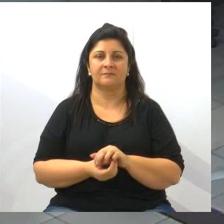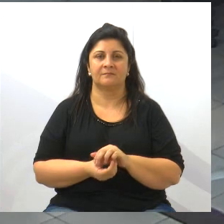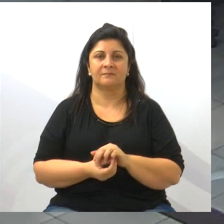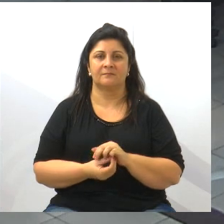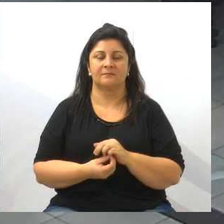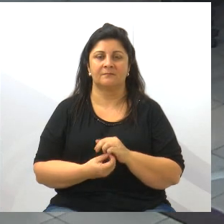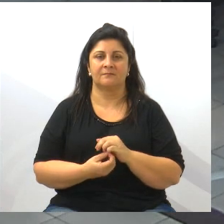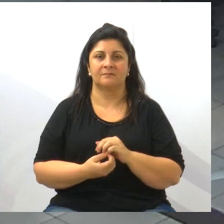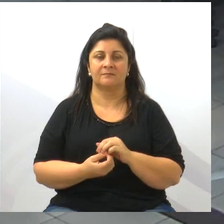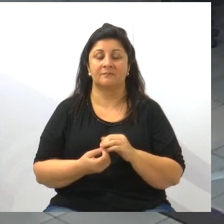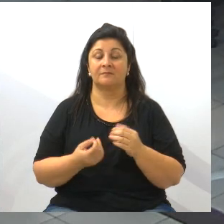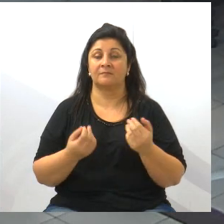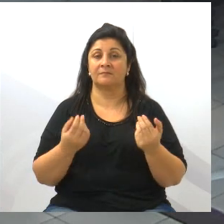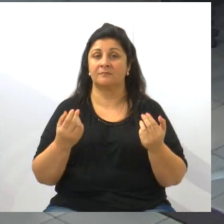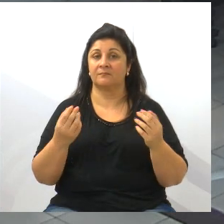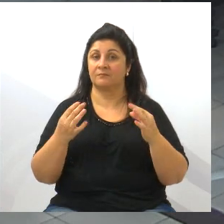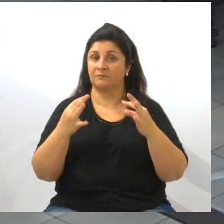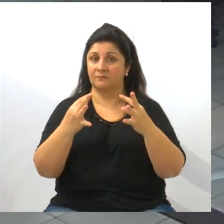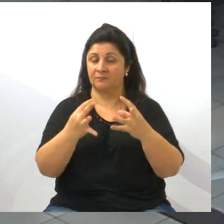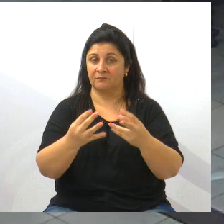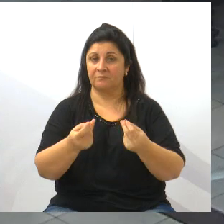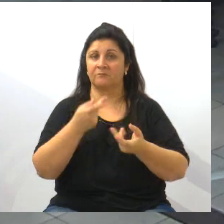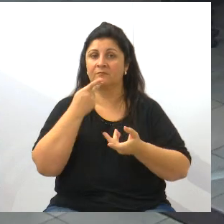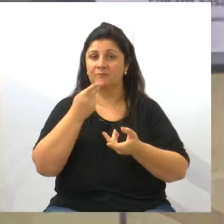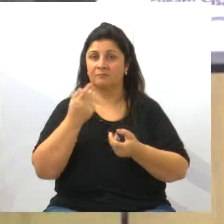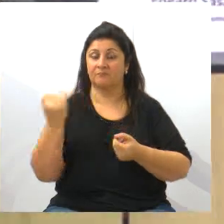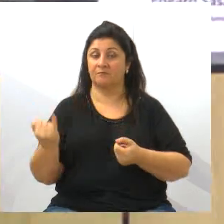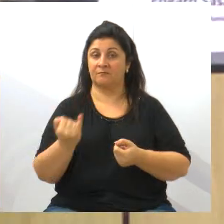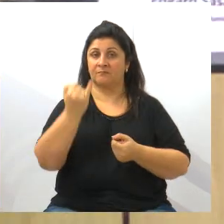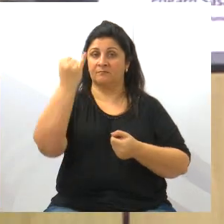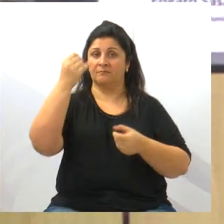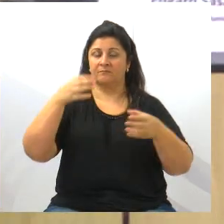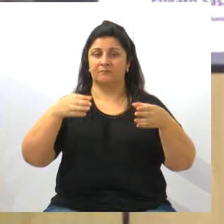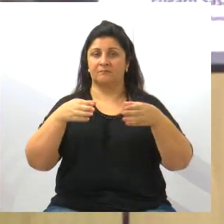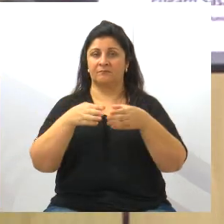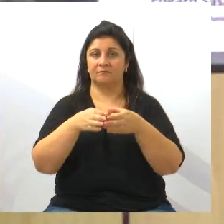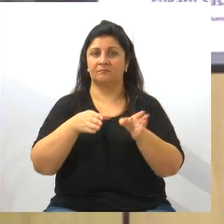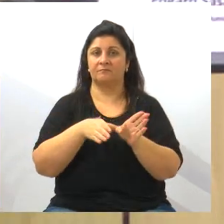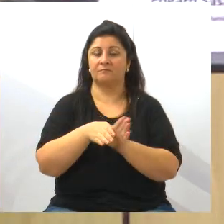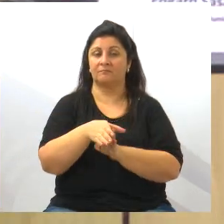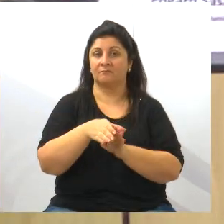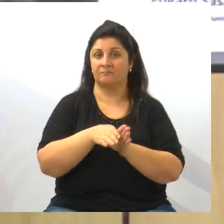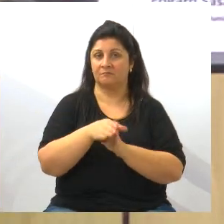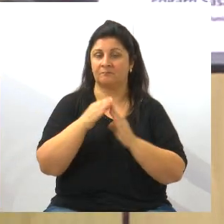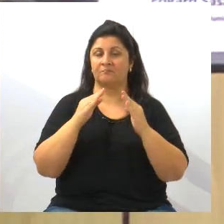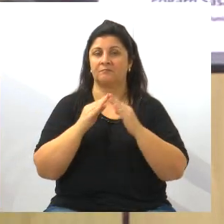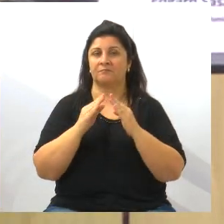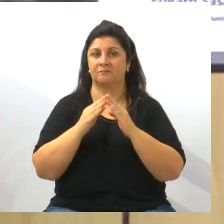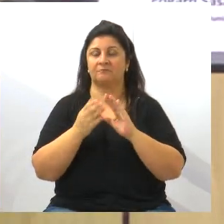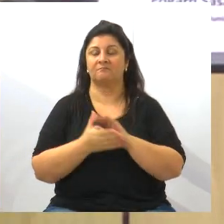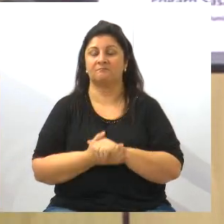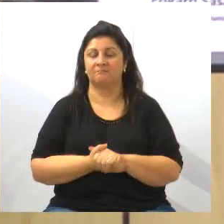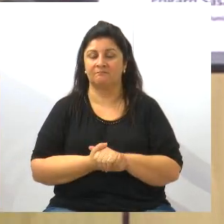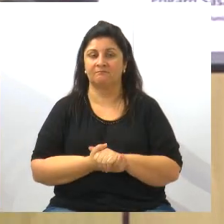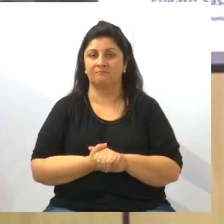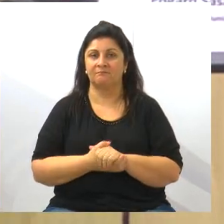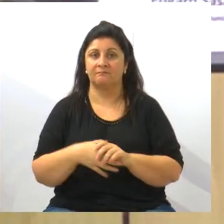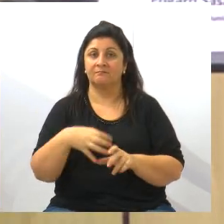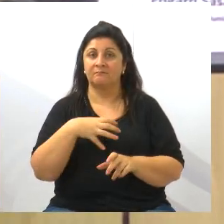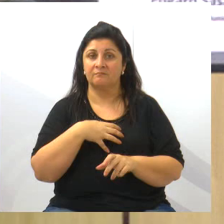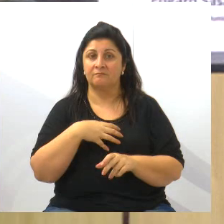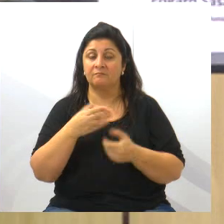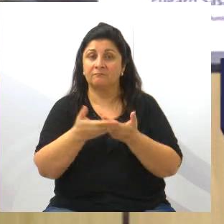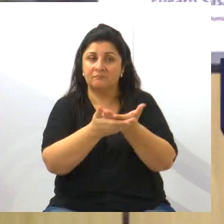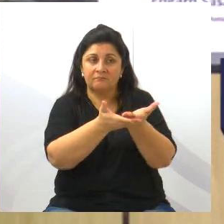Como bem mencionado por todos, a importância do Conselho de Habitação é uma forma que